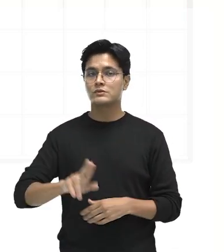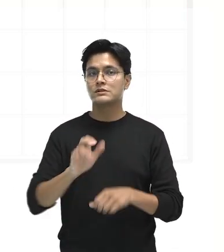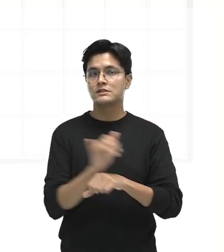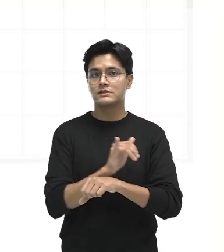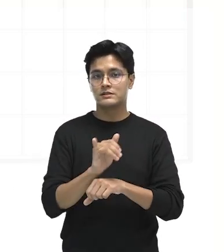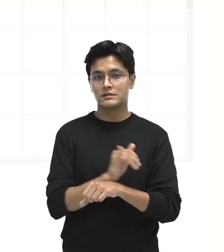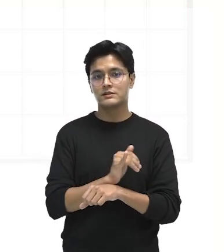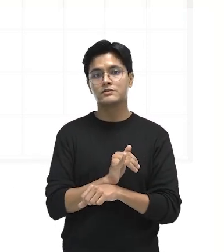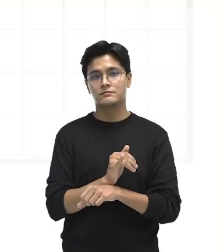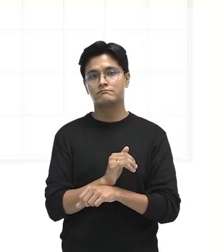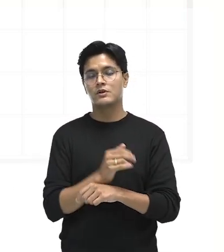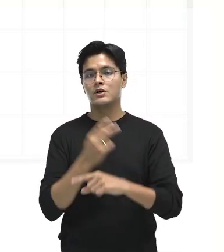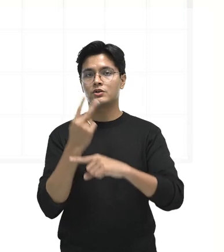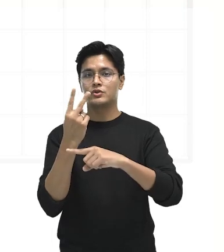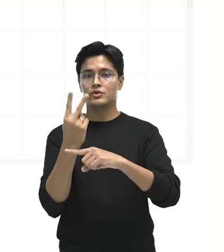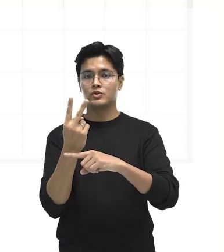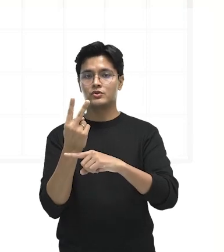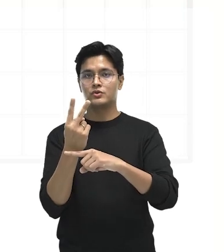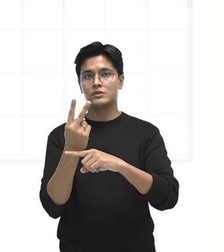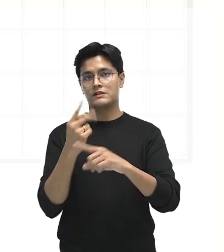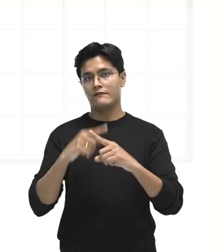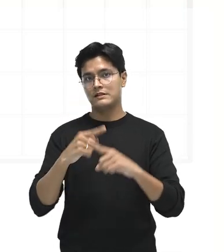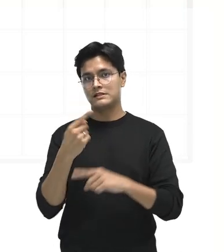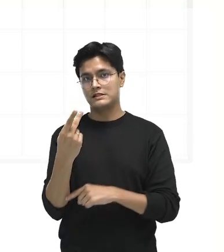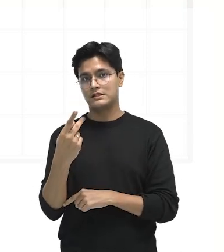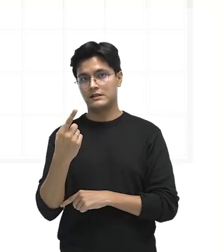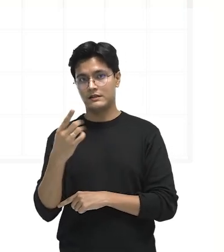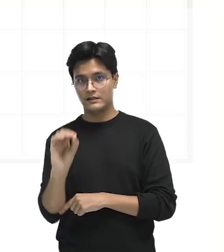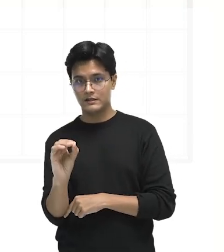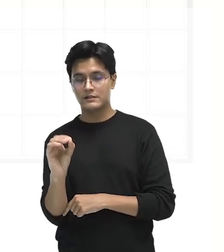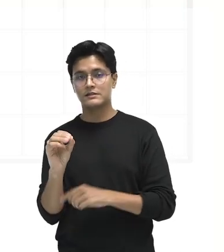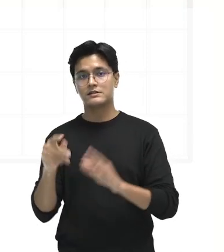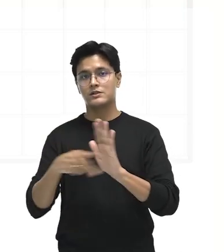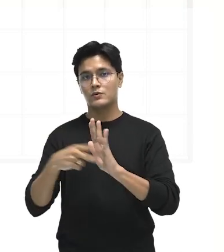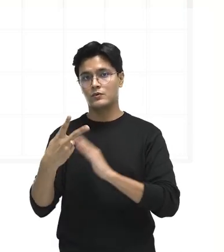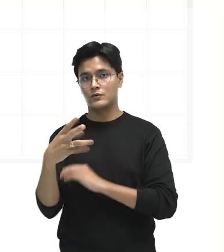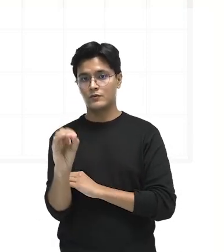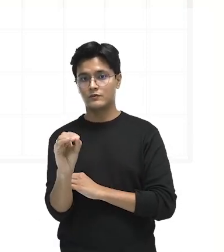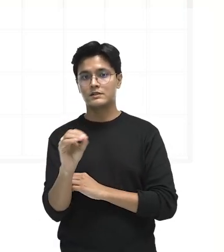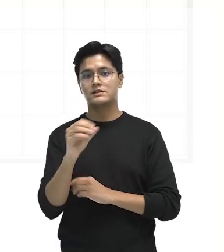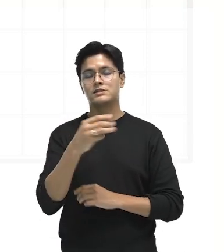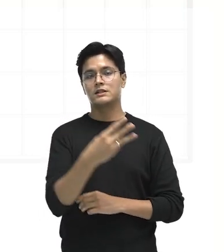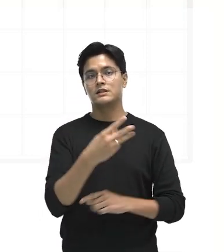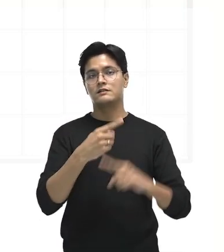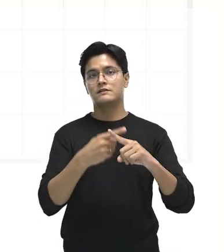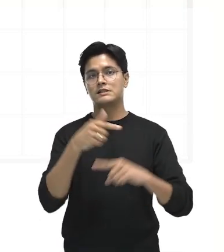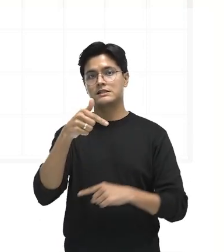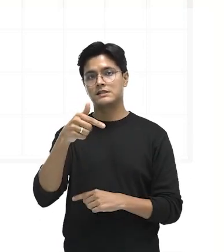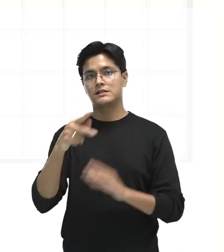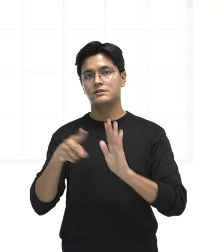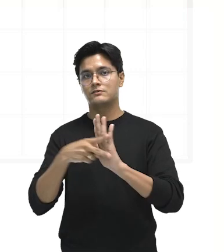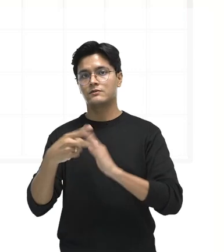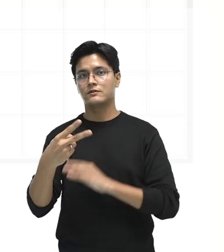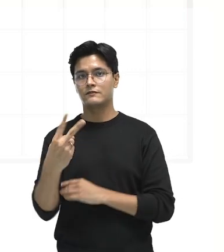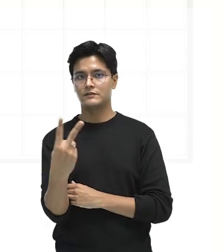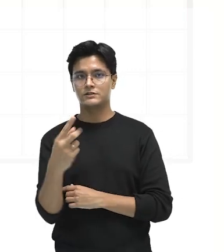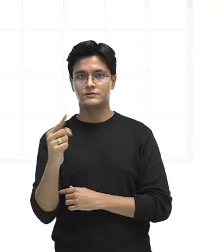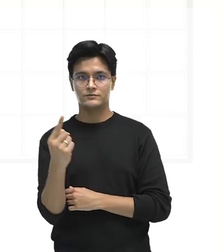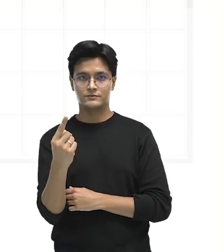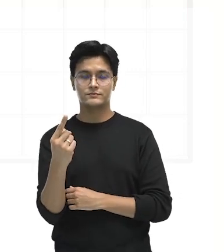10, que dá 20, e 3 vezes 7, que é igual a 21. Pronto, então